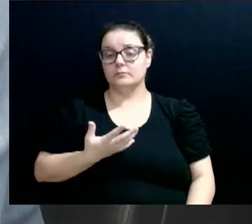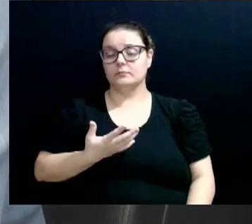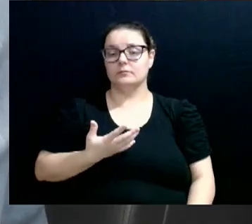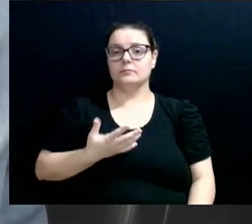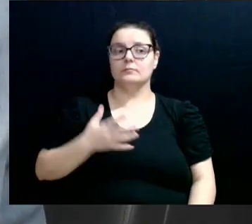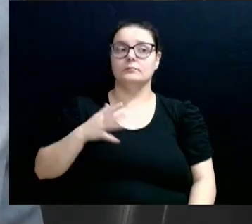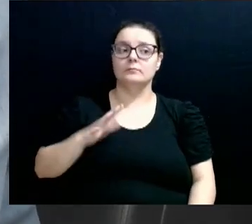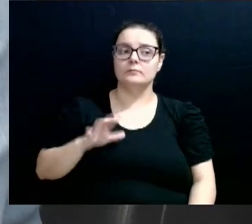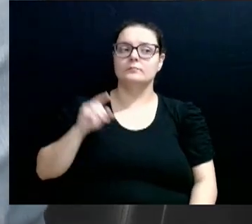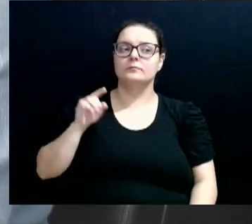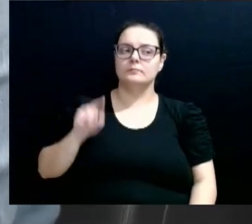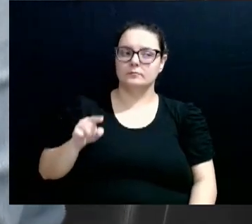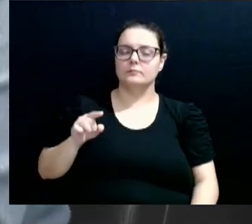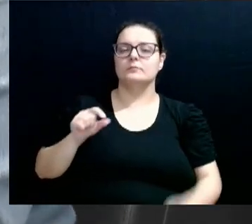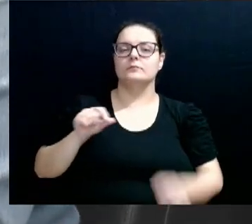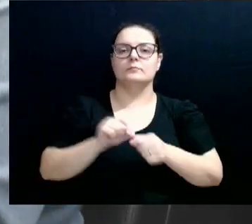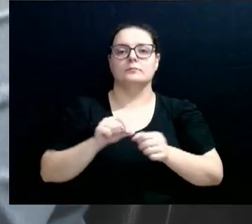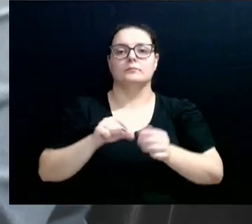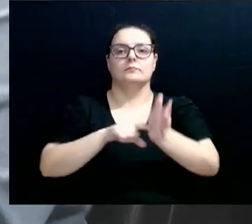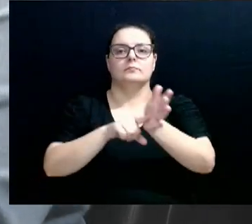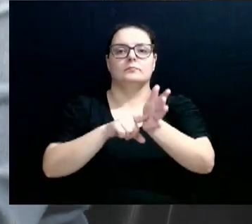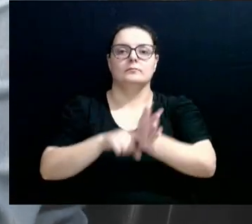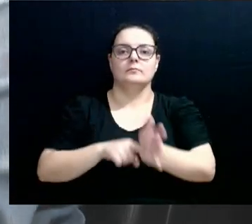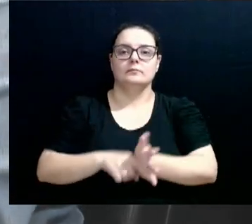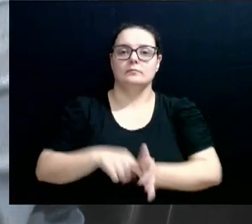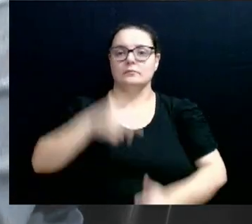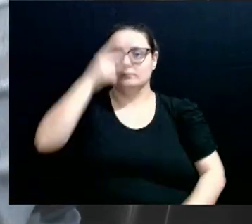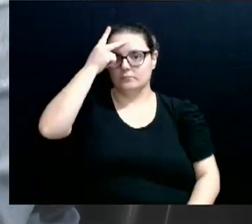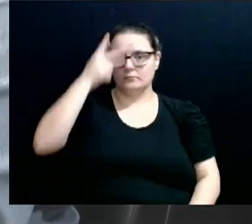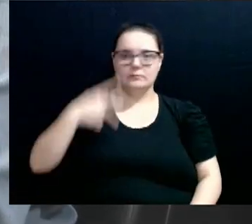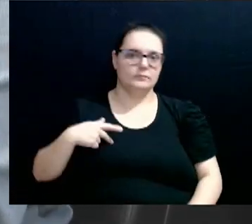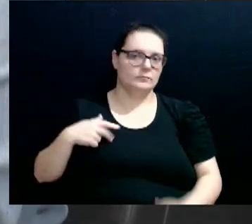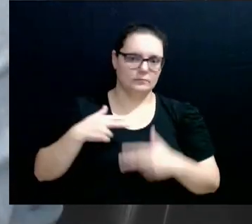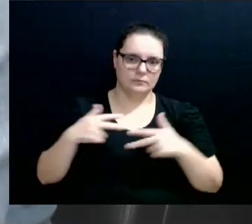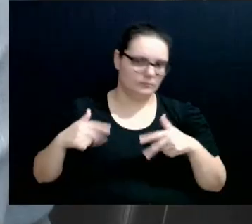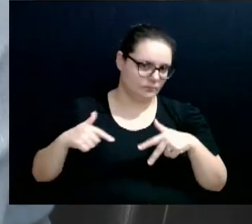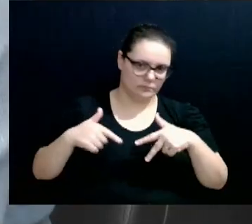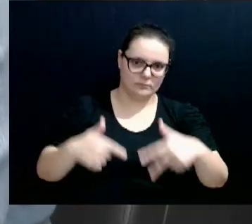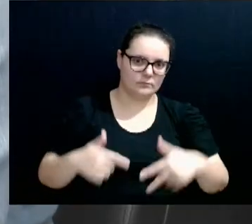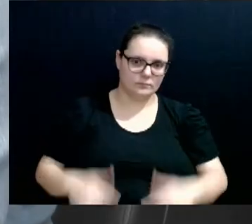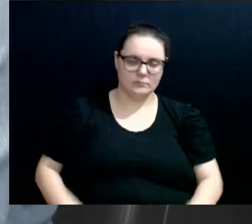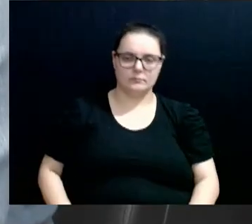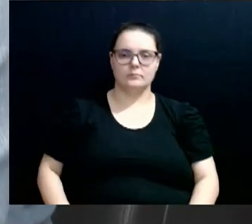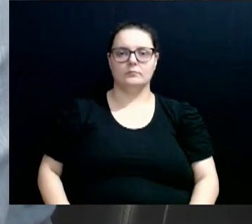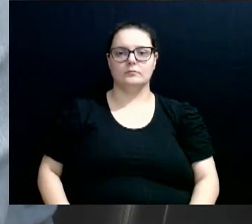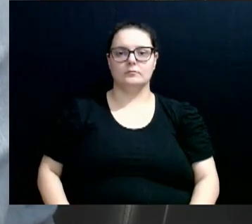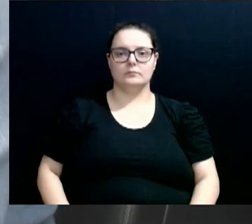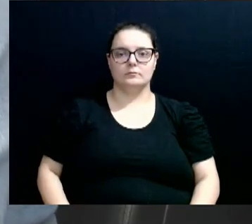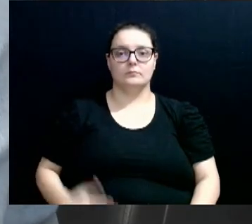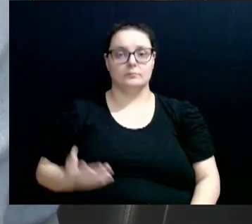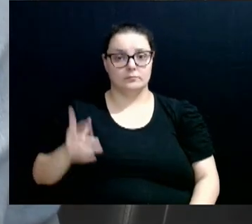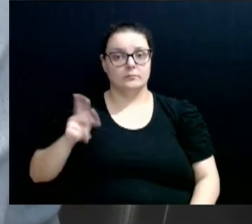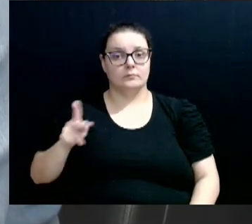muitos questionamentos, inclusive a própria coisa da militância. Então, embora ele fosse um professor de história,